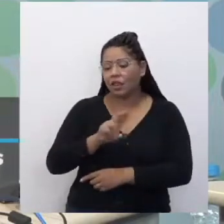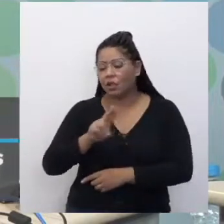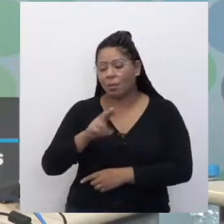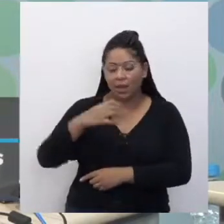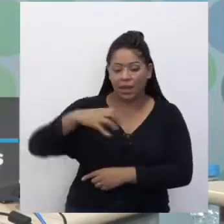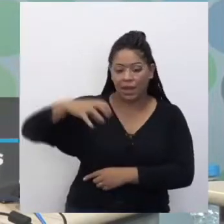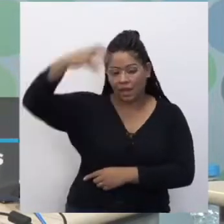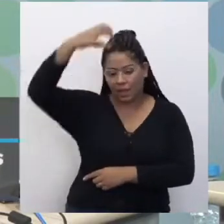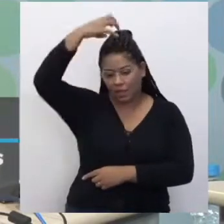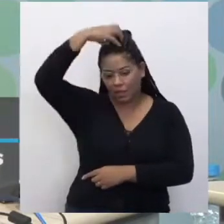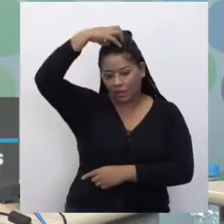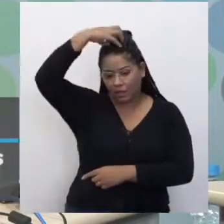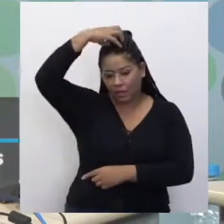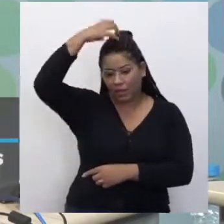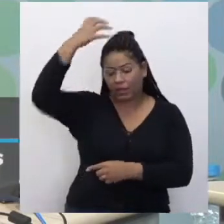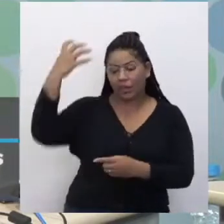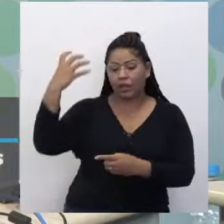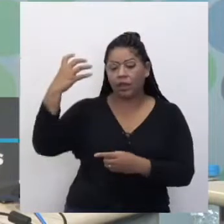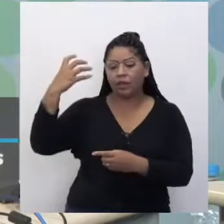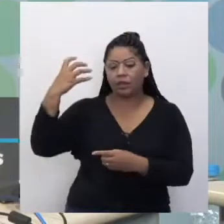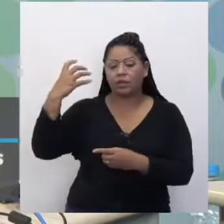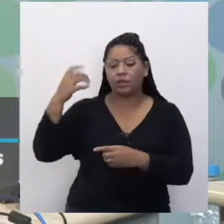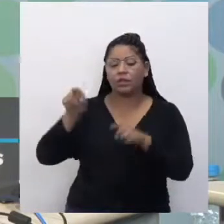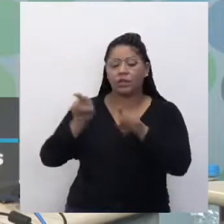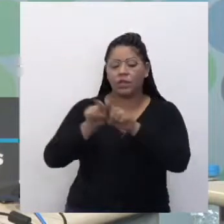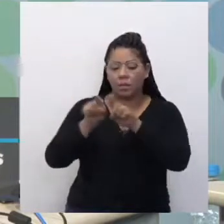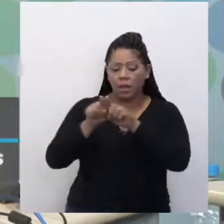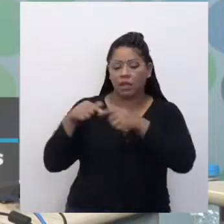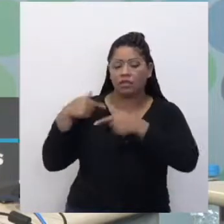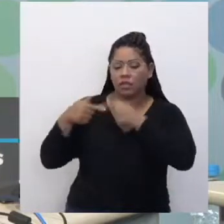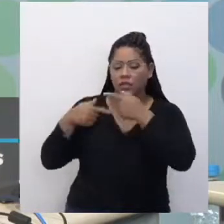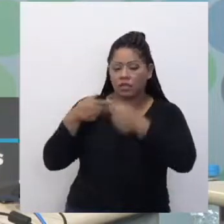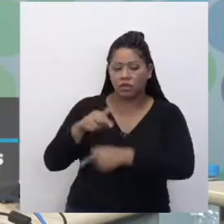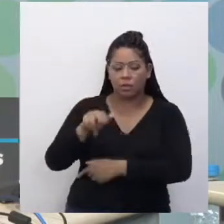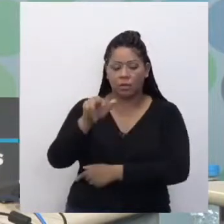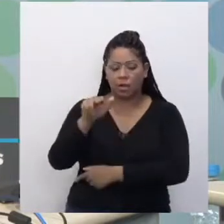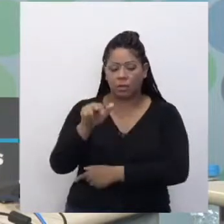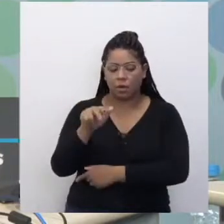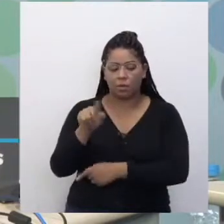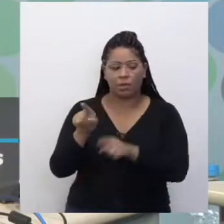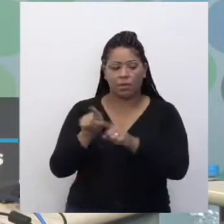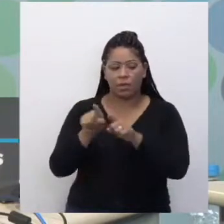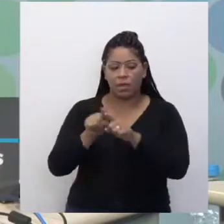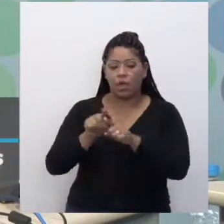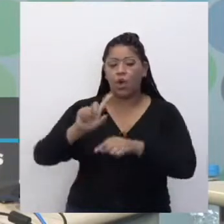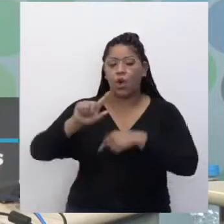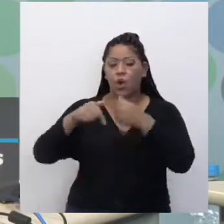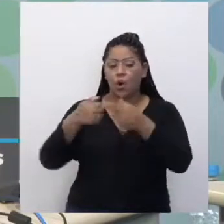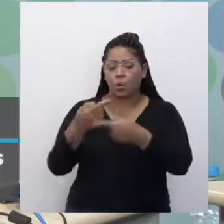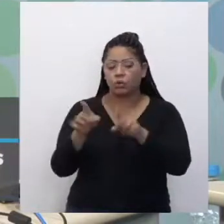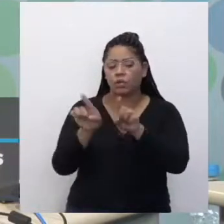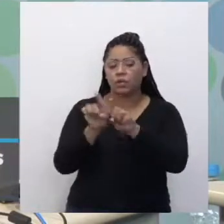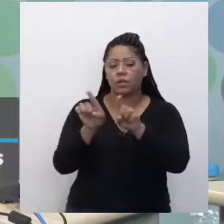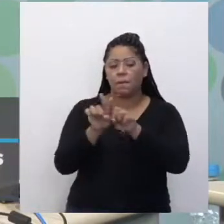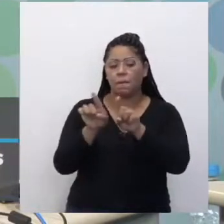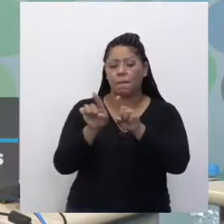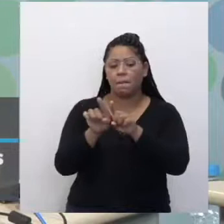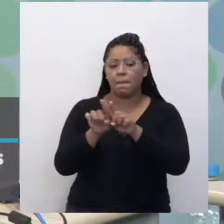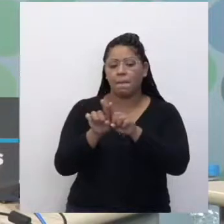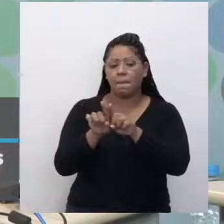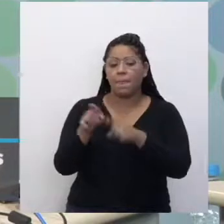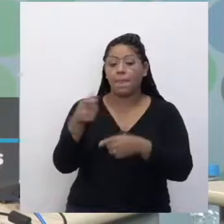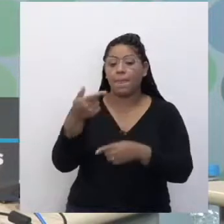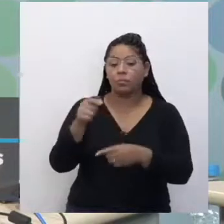seus antecessores, o seu irmão Ricardo e outros aí antecessores de João Sem Terra foram